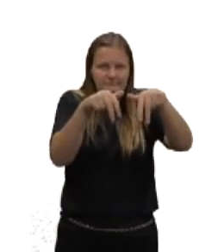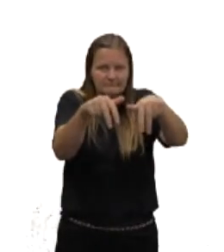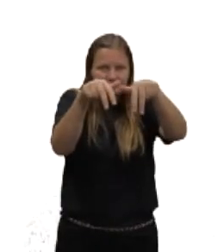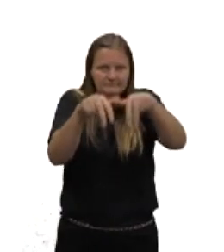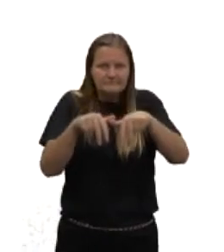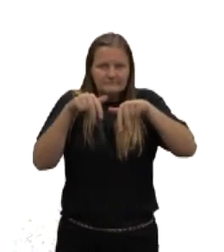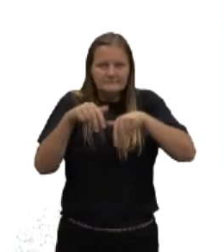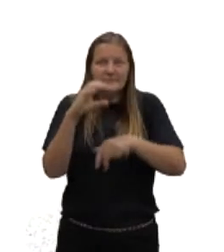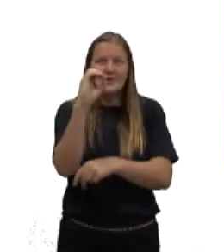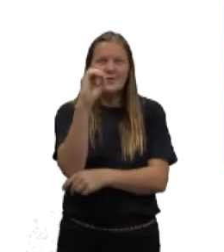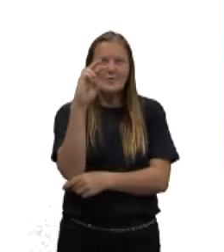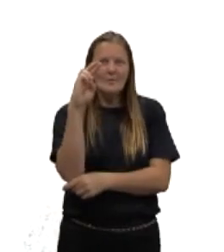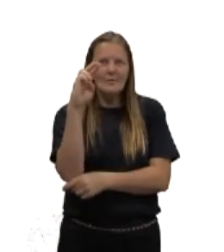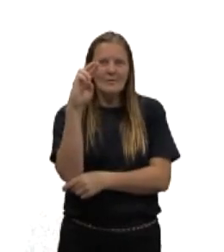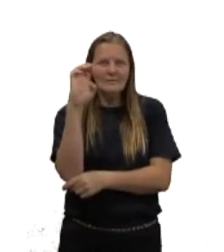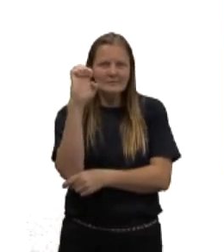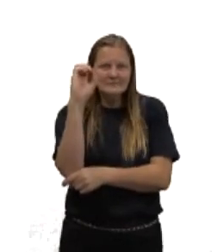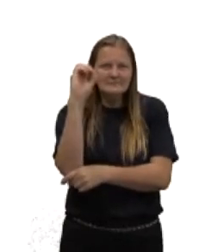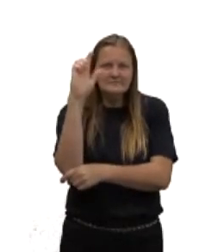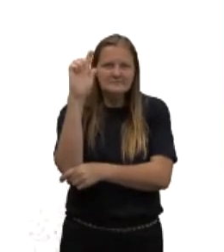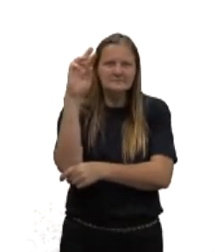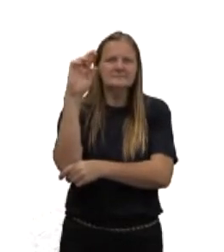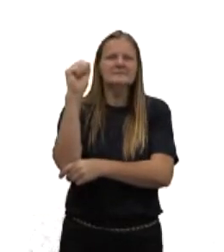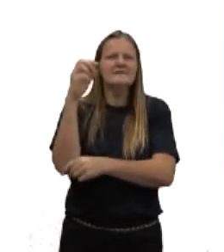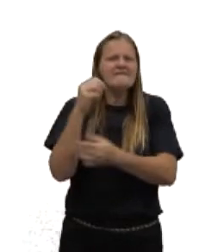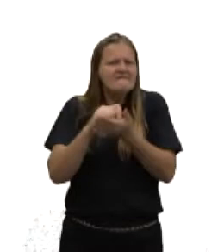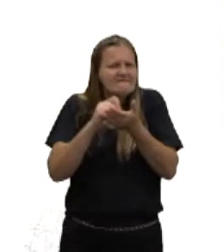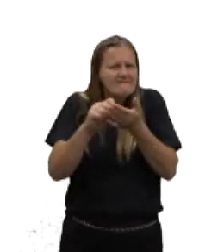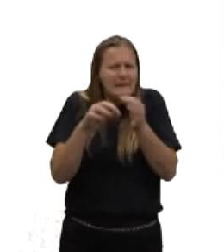ela fazia todas as anotações